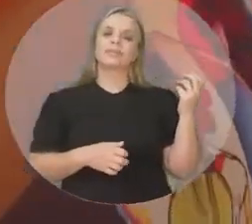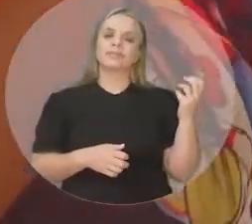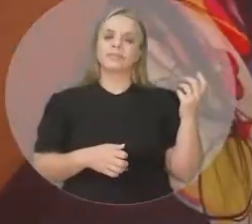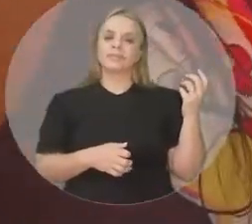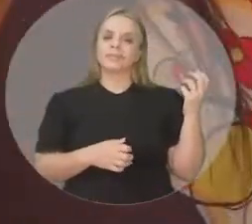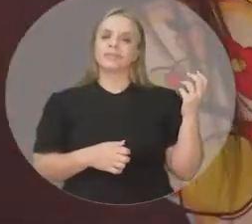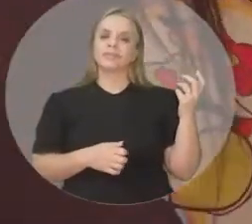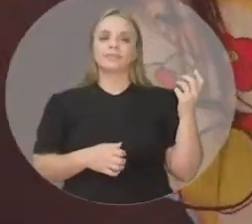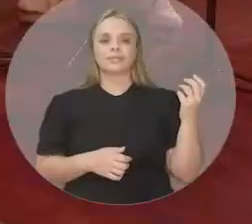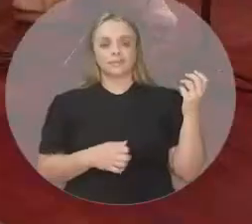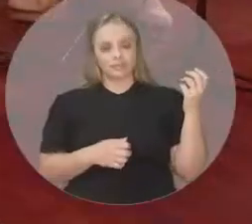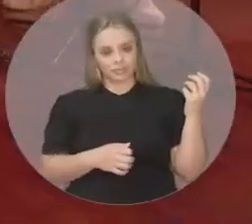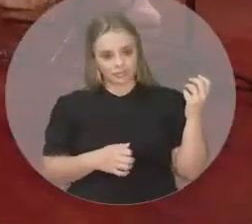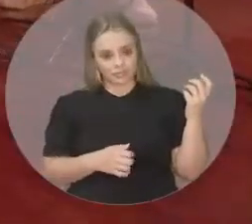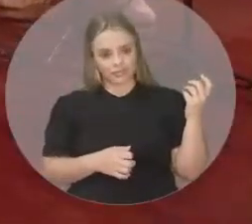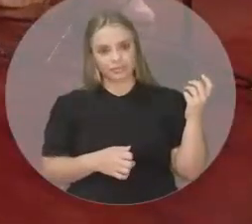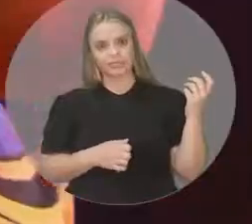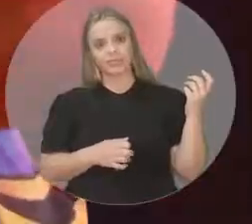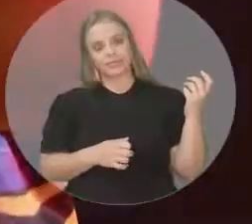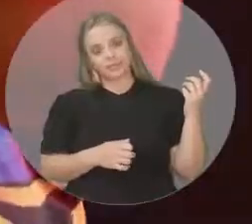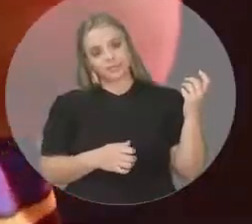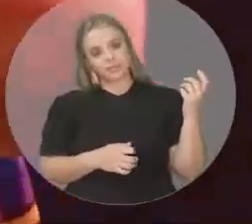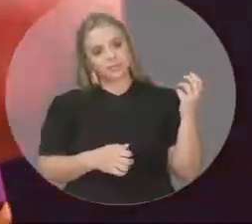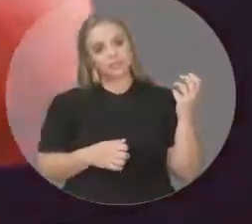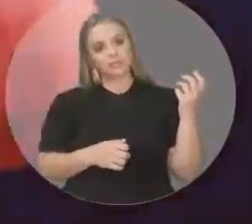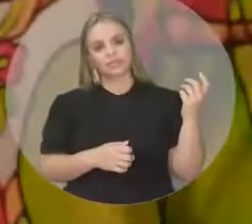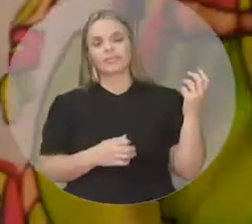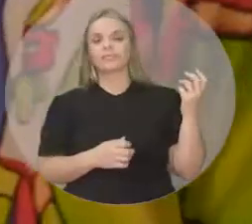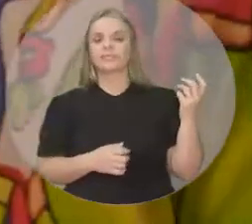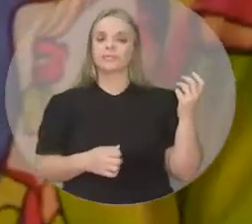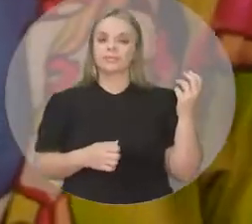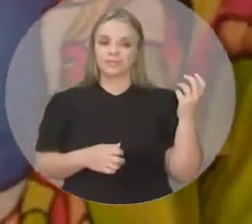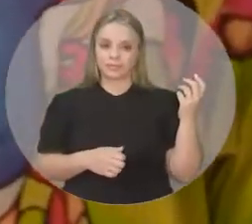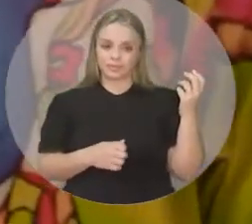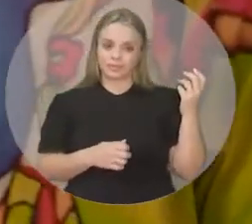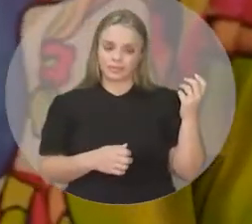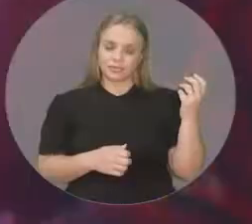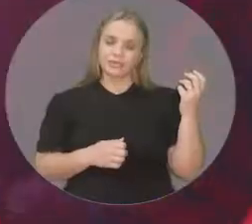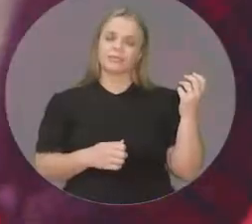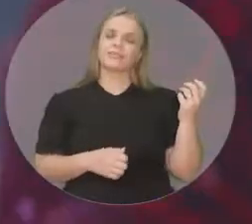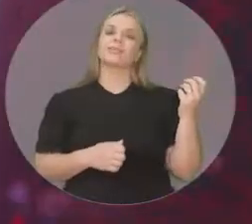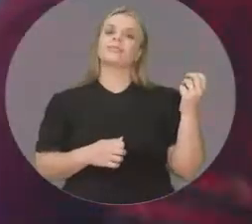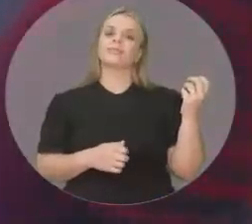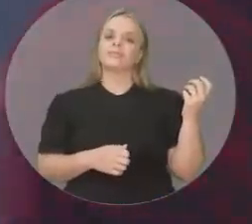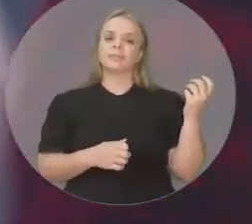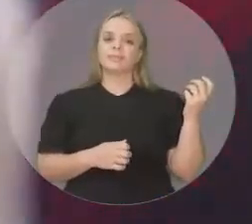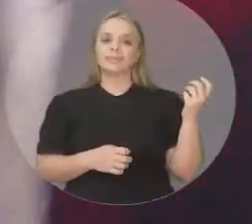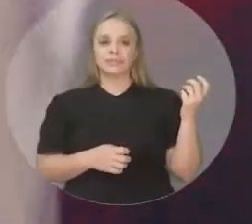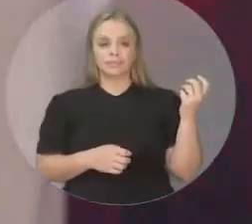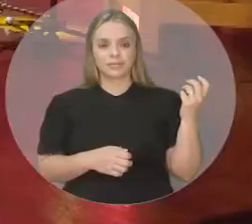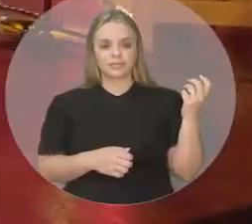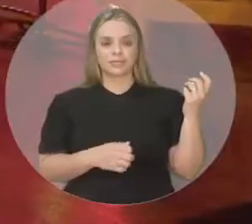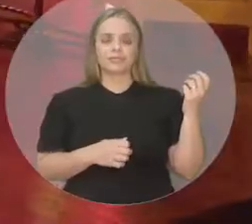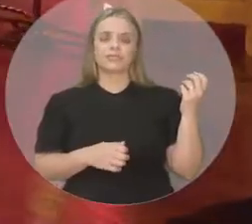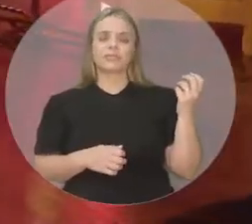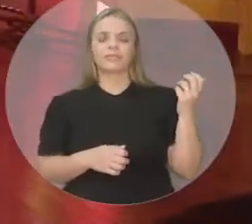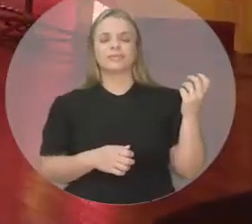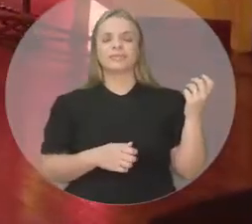uma solidão. Até parece uma coroa de prata, coração da mulata lá do meu